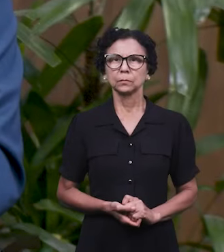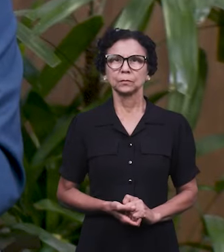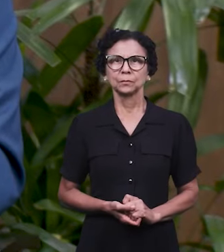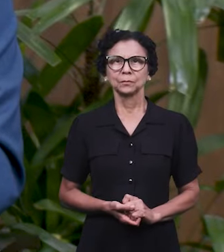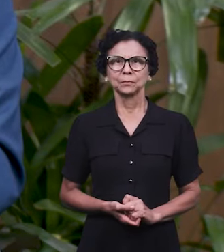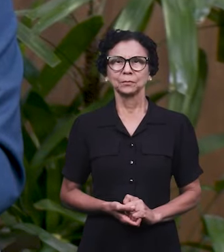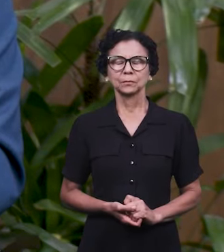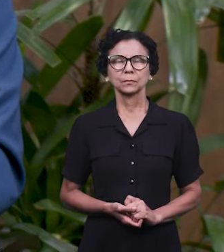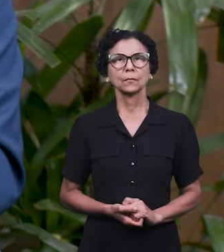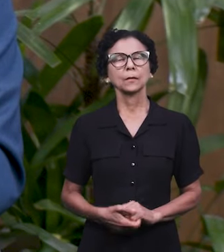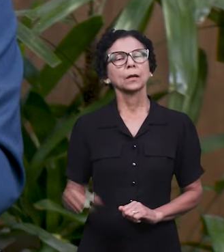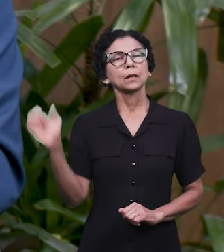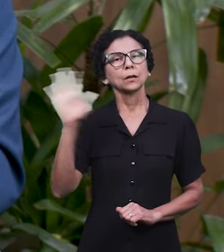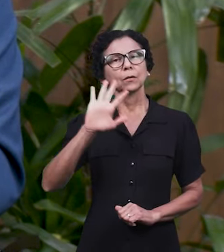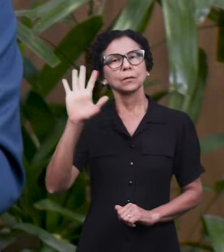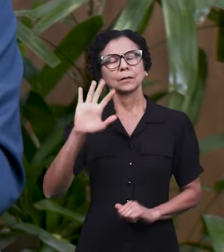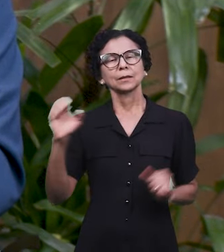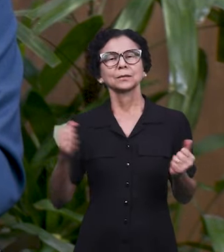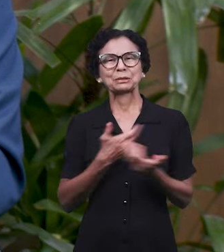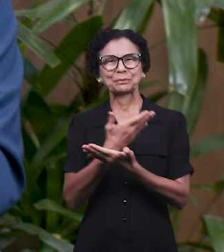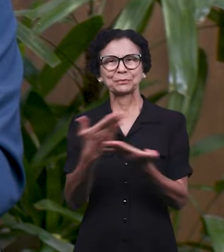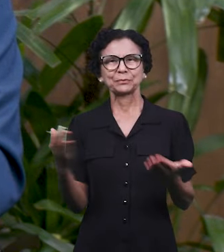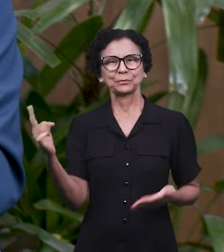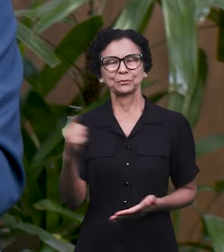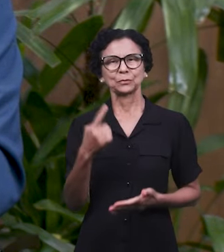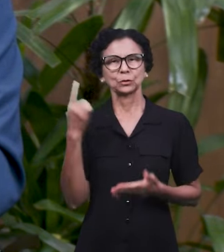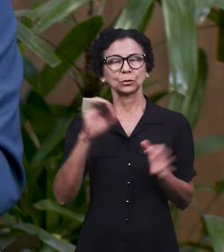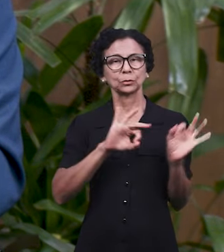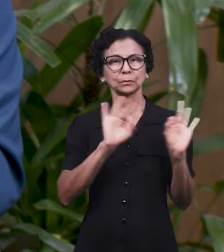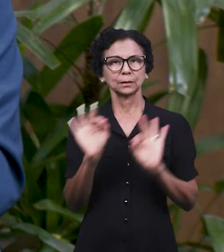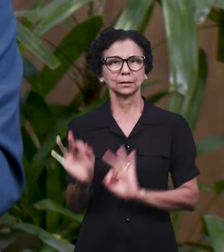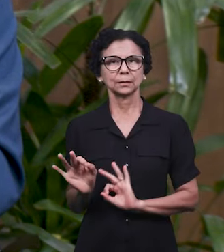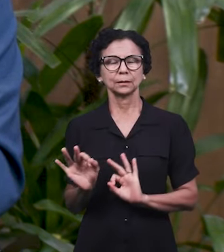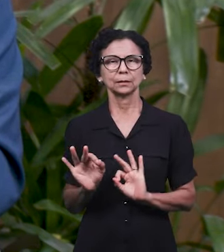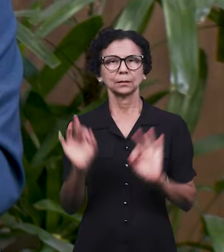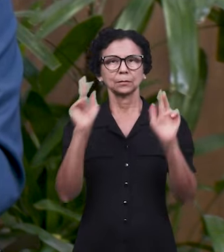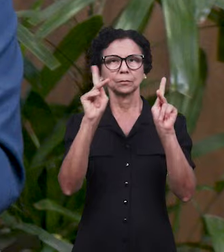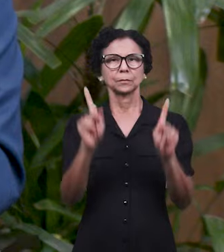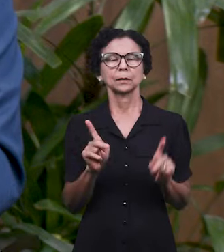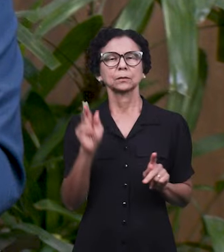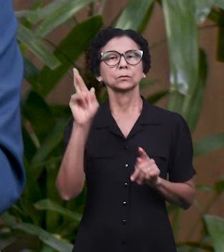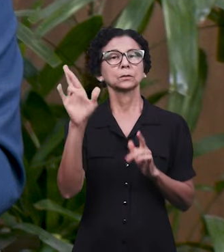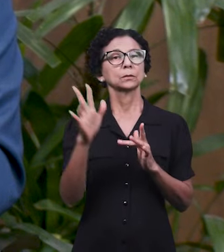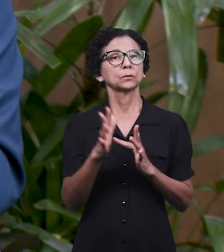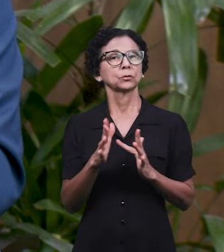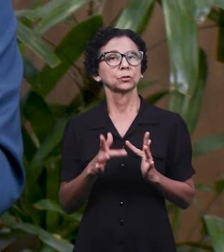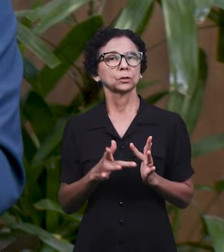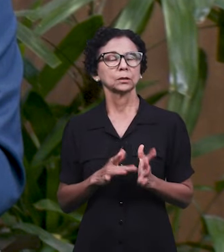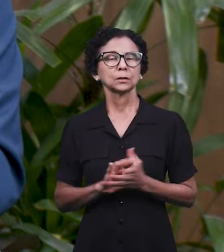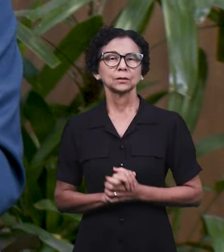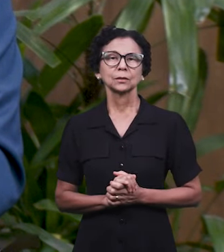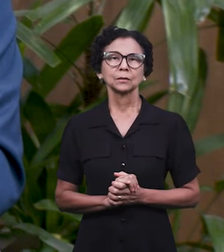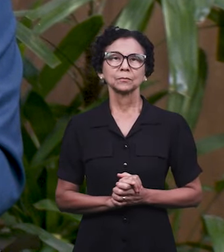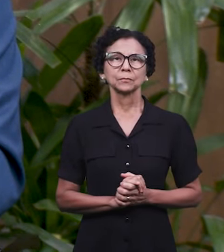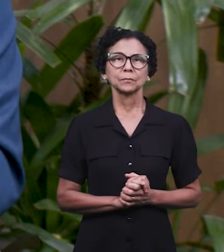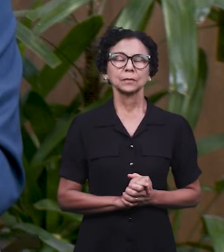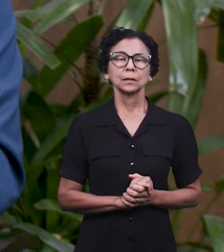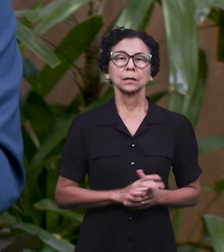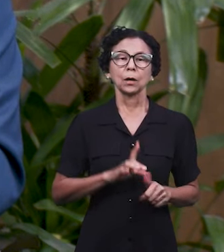Olá nós cumprimentamos a todos que nos assistem com a paz do Senhor Jesus esse é o nosso programa Momento do